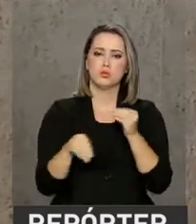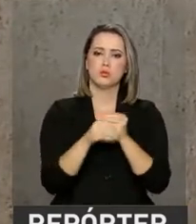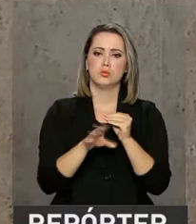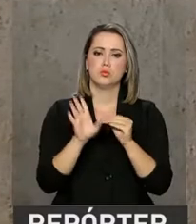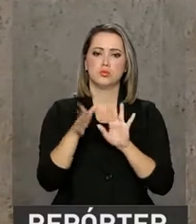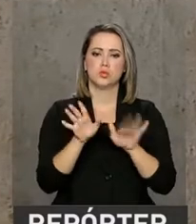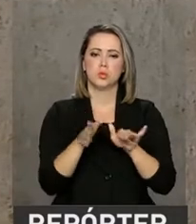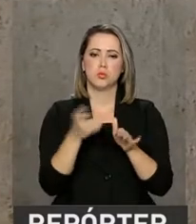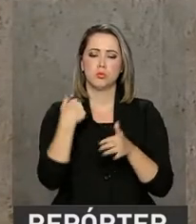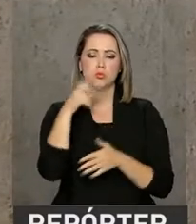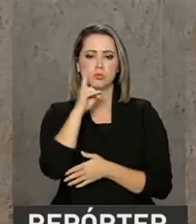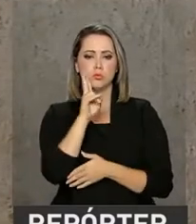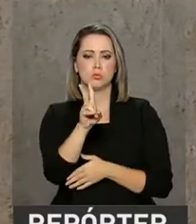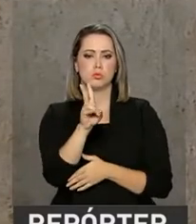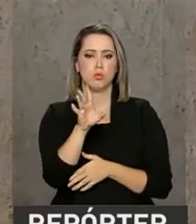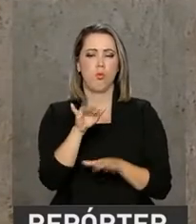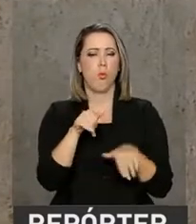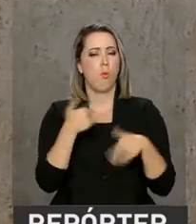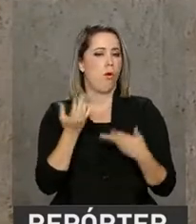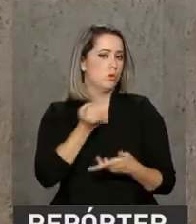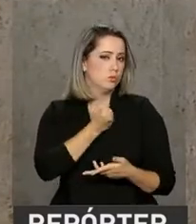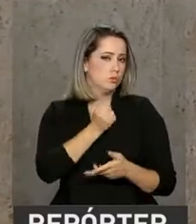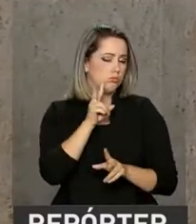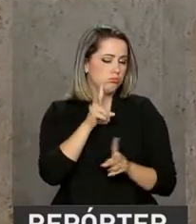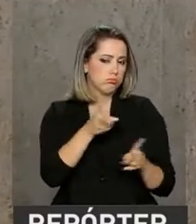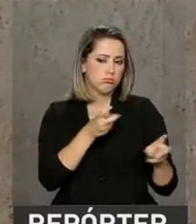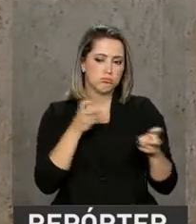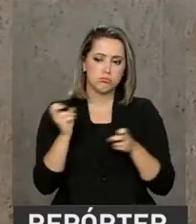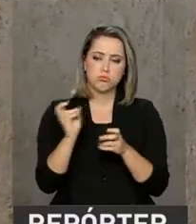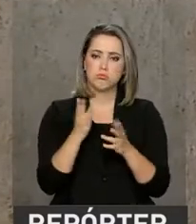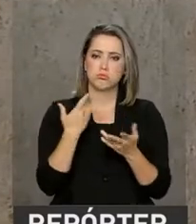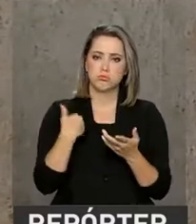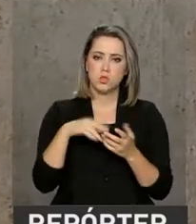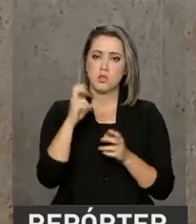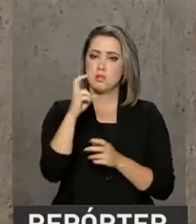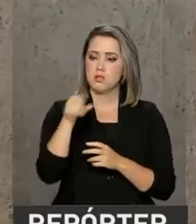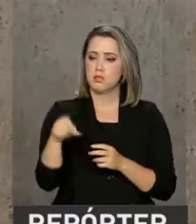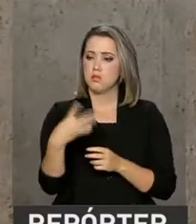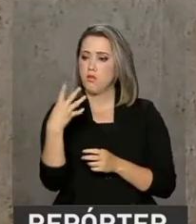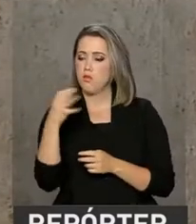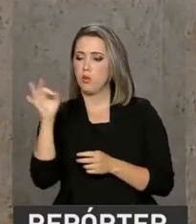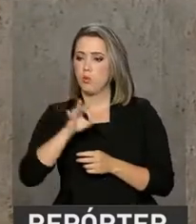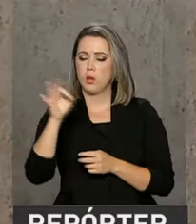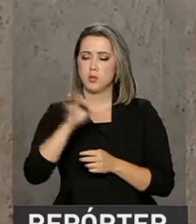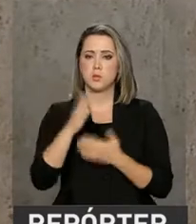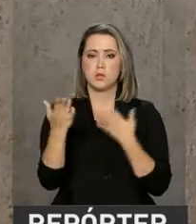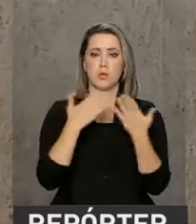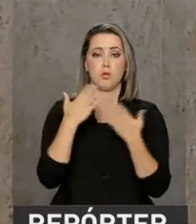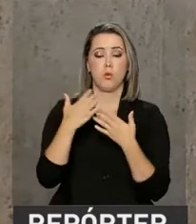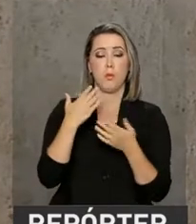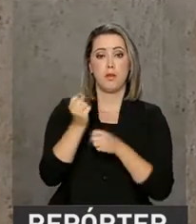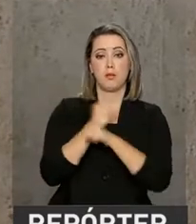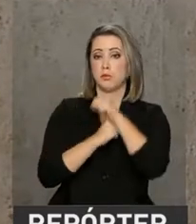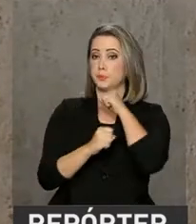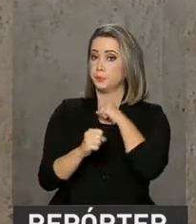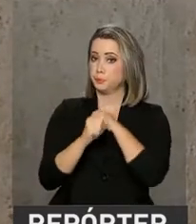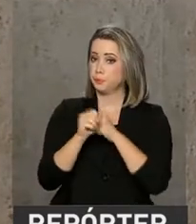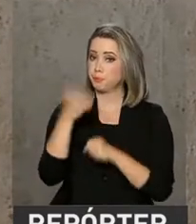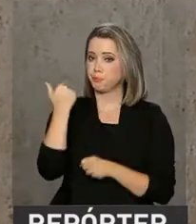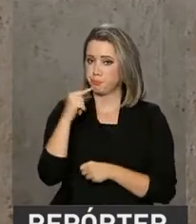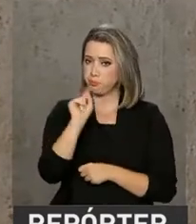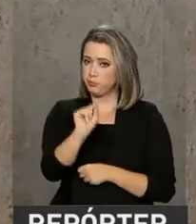dependendo do do índice nós tivemos 5 4% em comparação com março de 2016